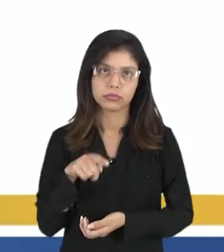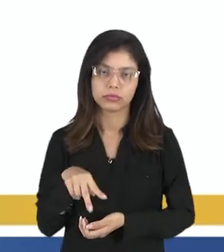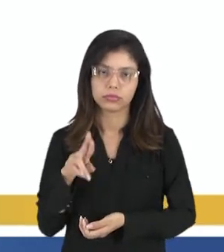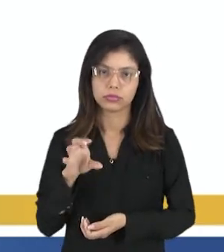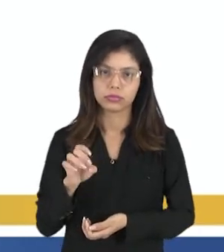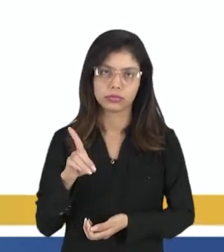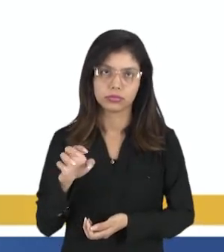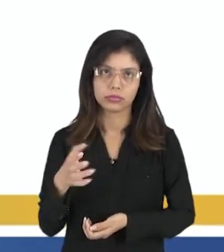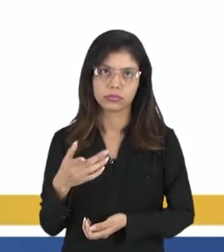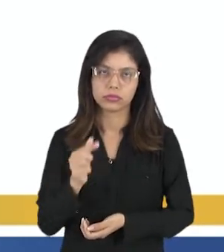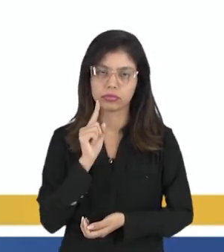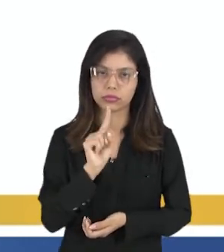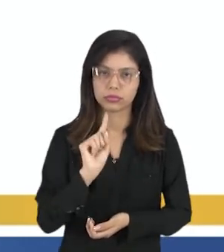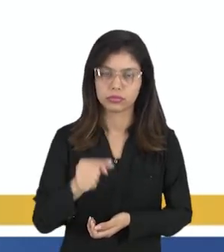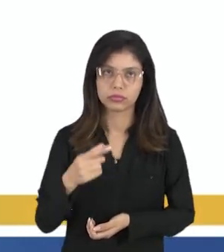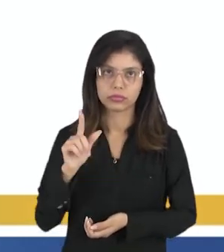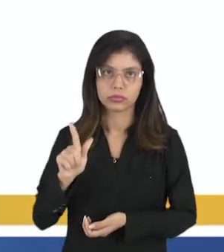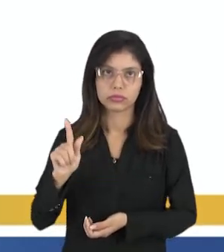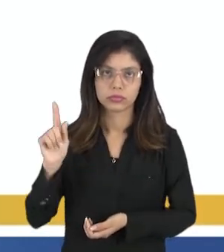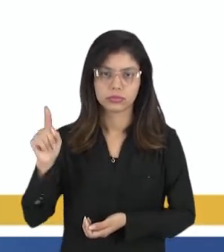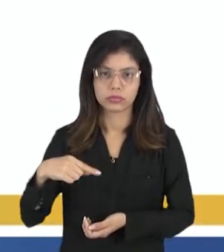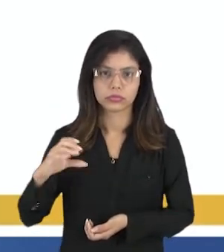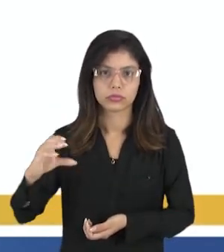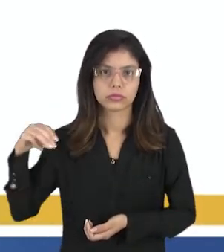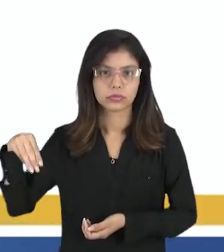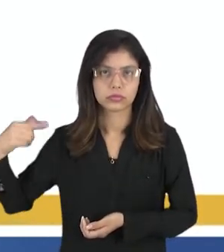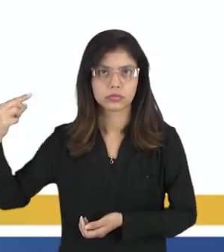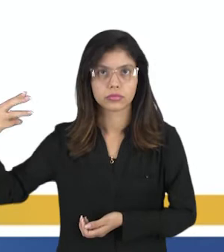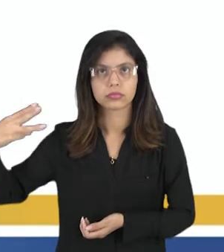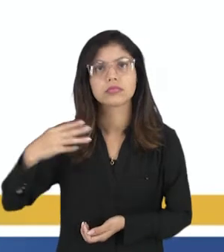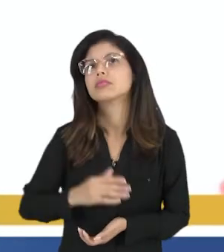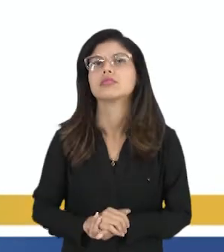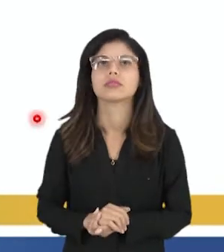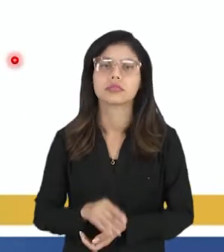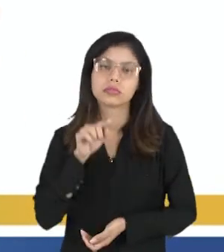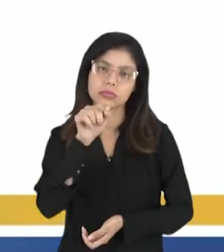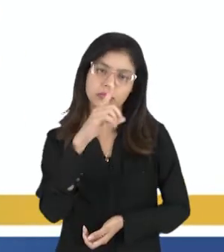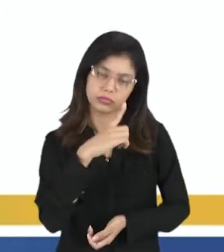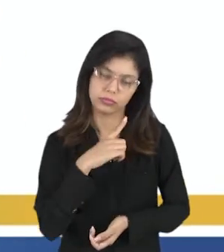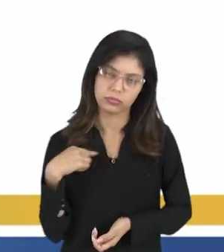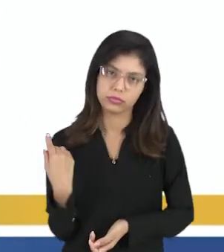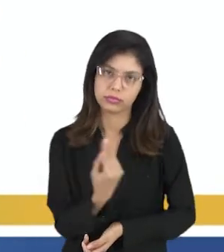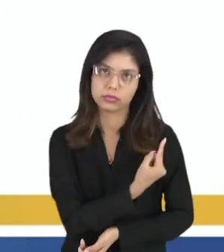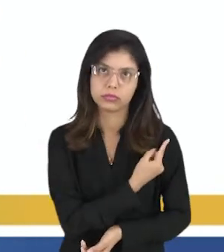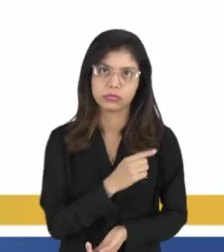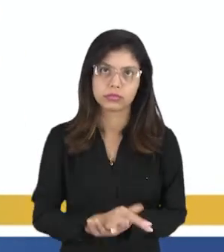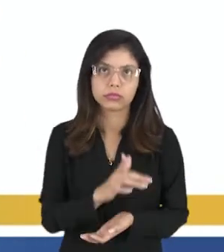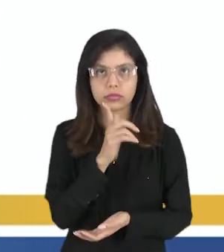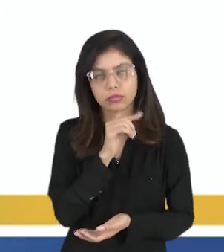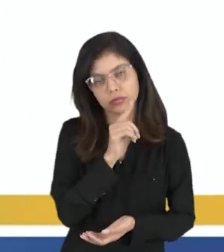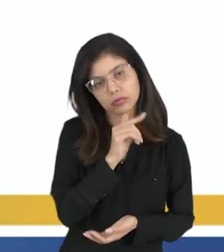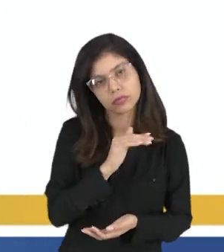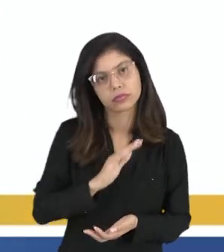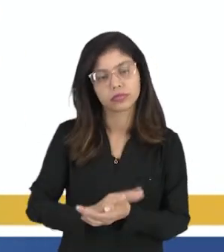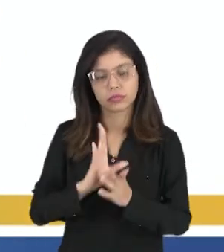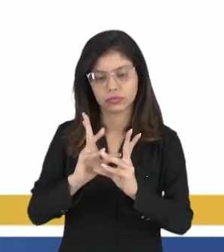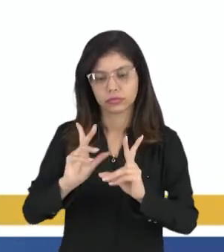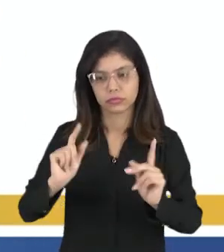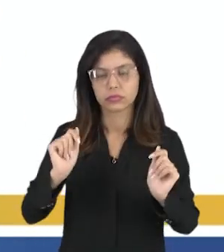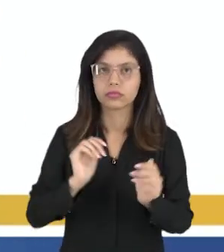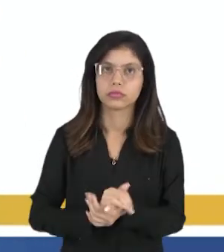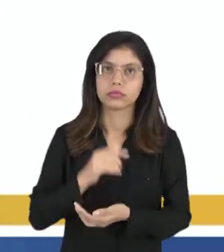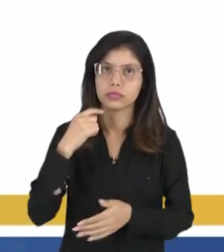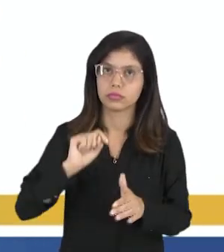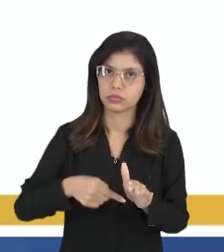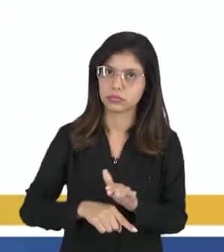é 1,0 gramas por centímetros cúbicos. Então, aqui a gente tem o exemplo da água destilada e aqui